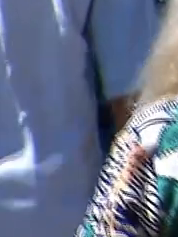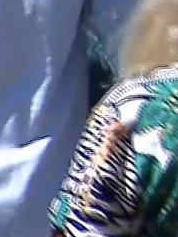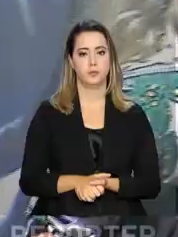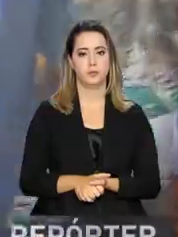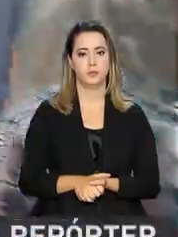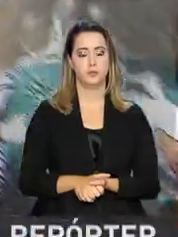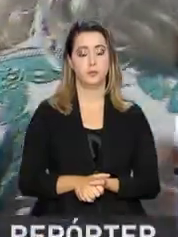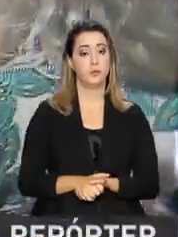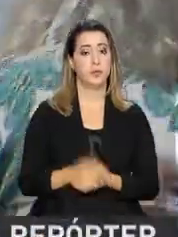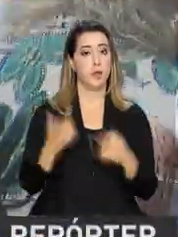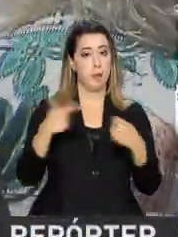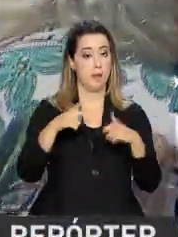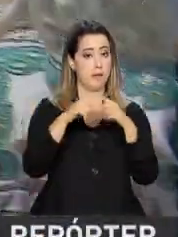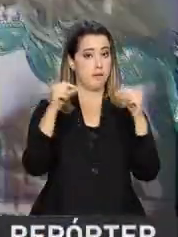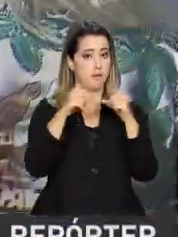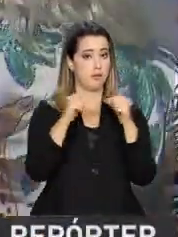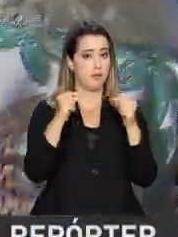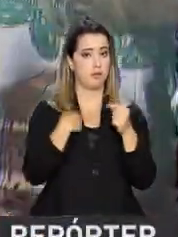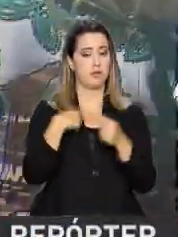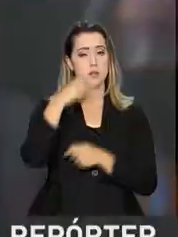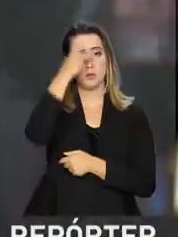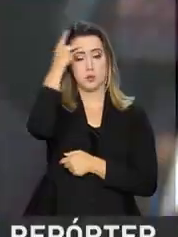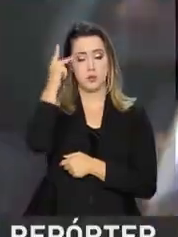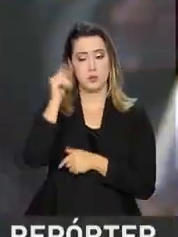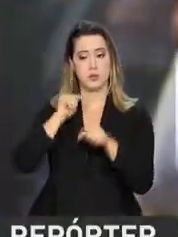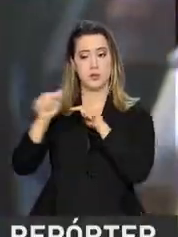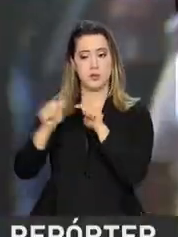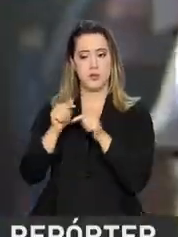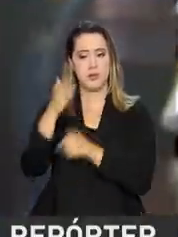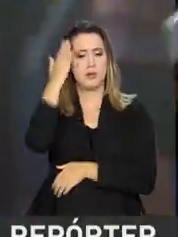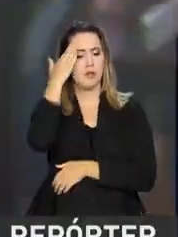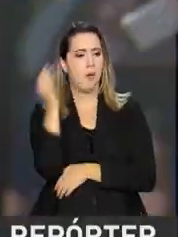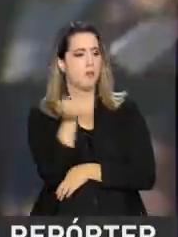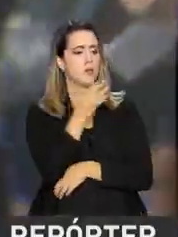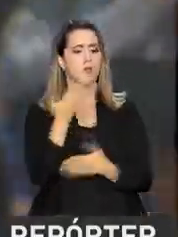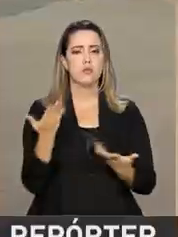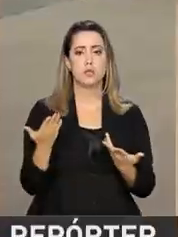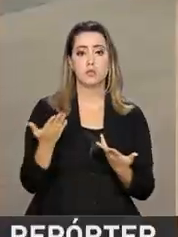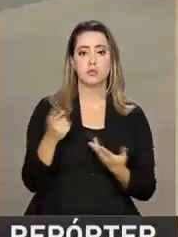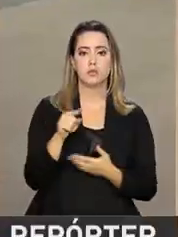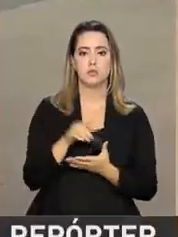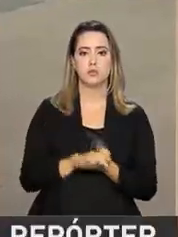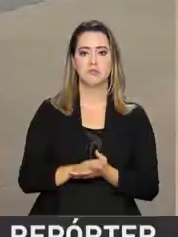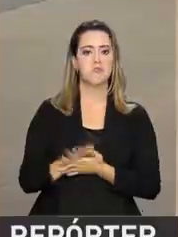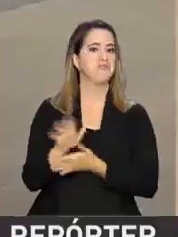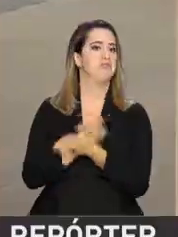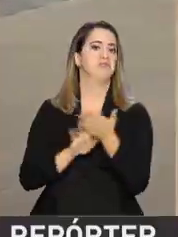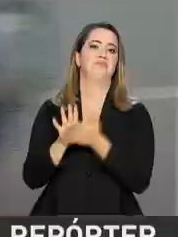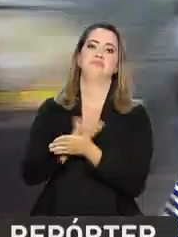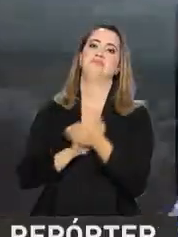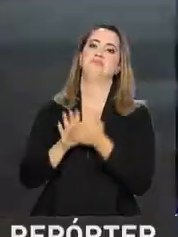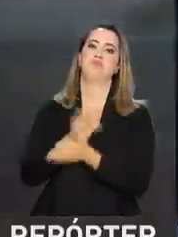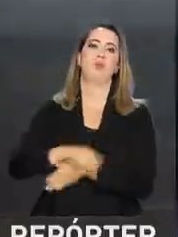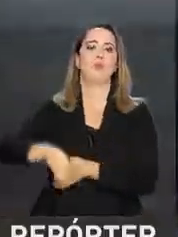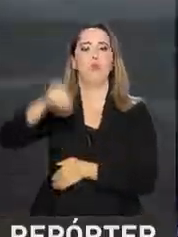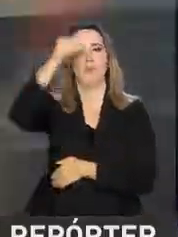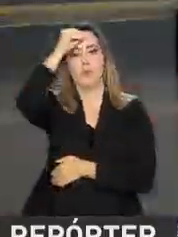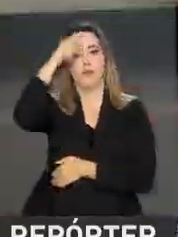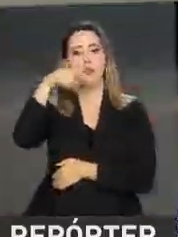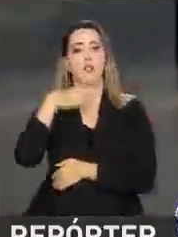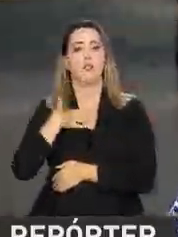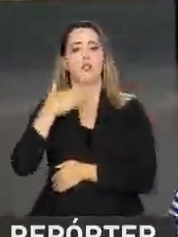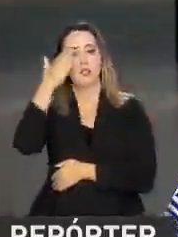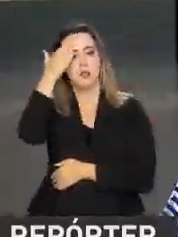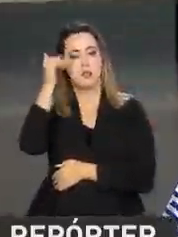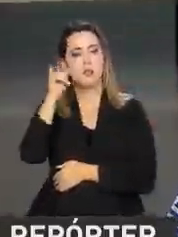Nas ruas do centro de Brasília, nem todo trabalhador sabe das novidades. Não sei de nada. Eu sei da Previdência,